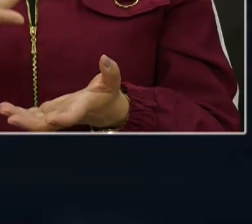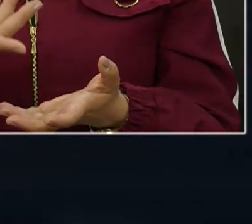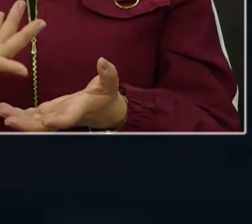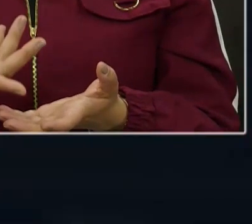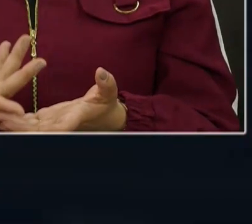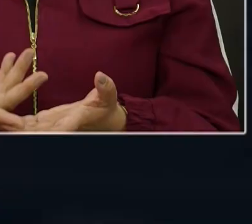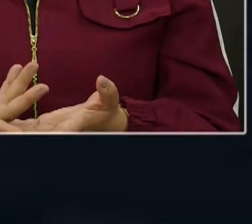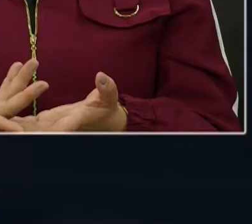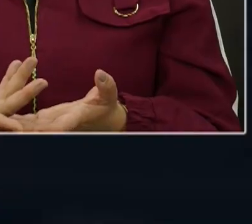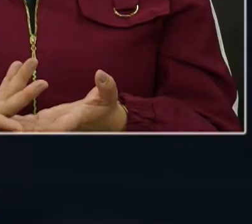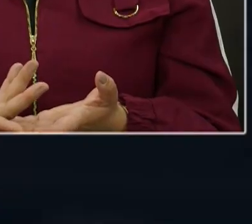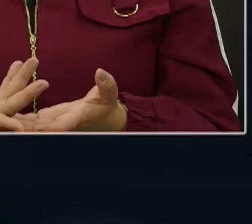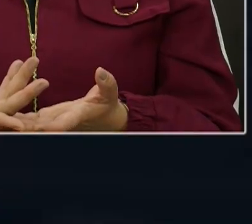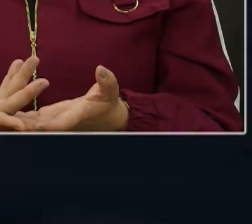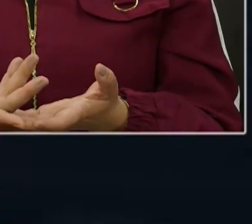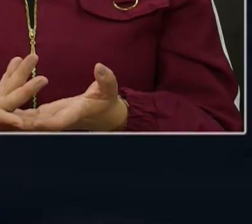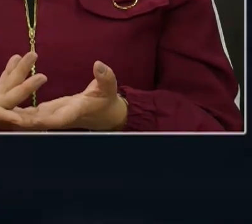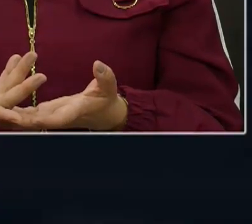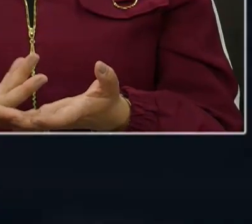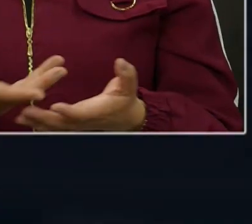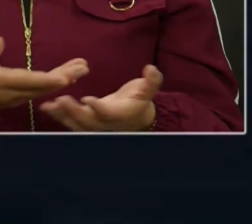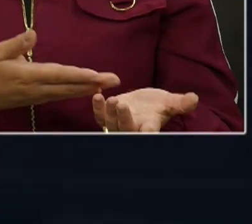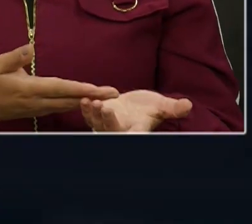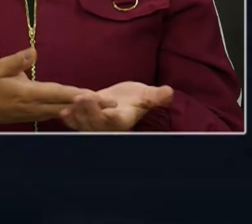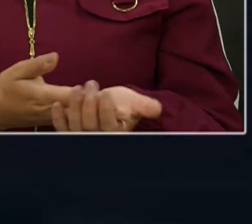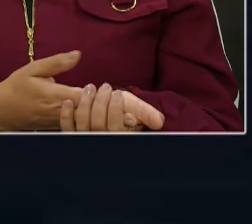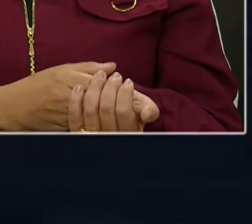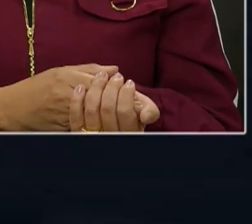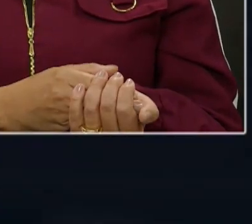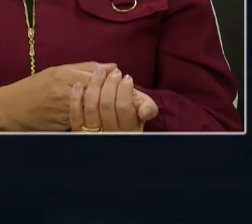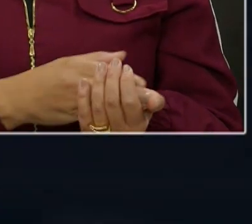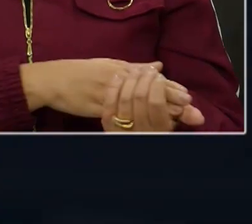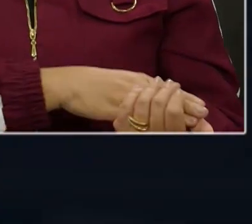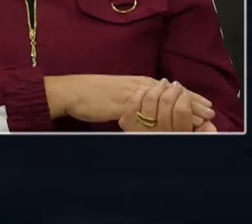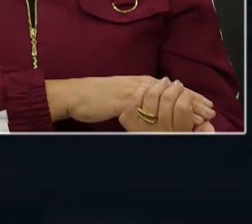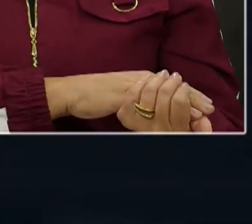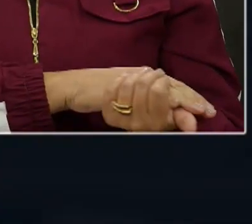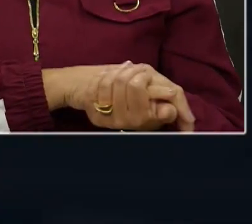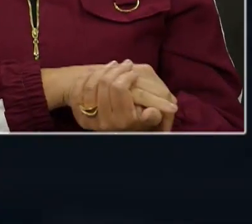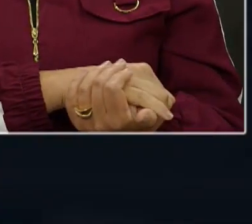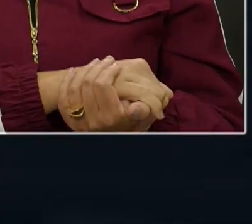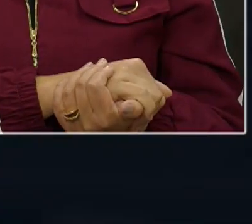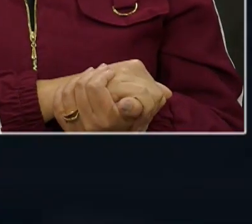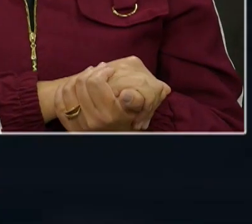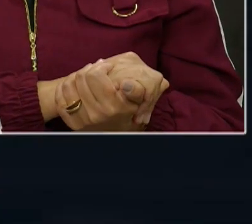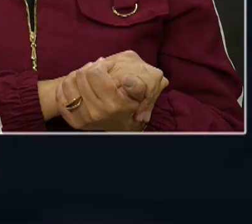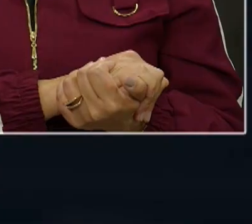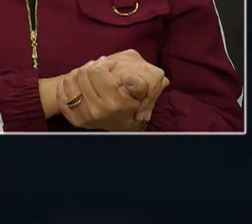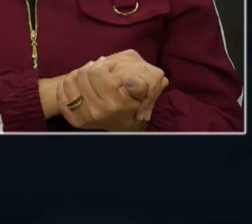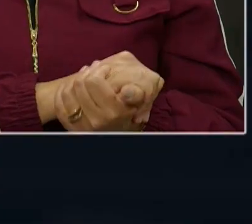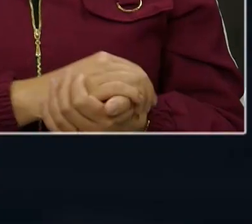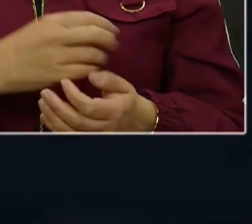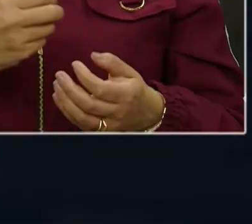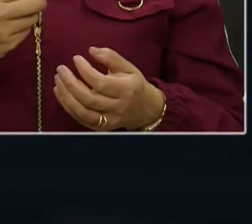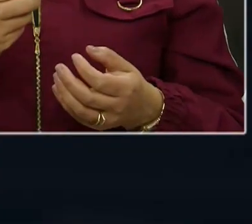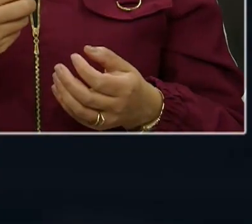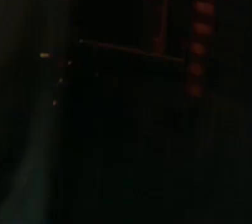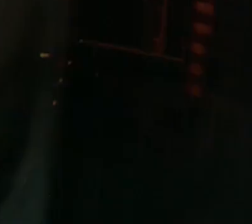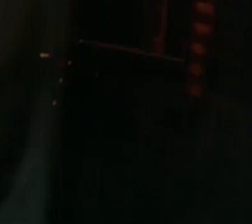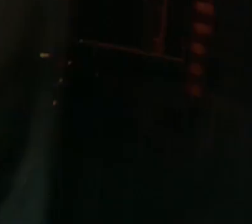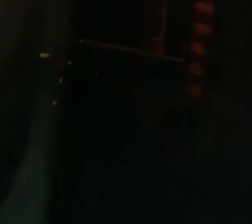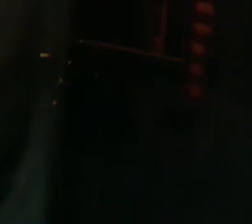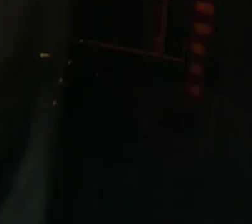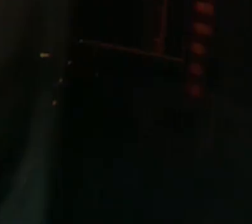forma inconsciente. Esses pais, eles também foram crianças